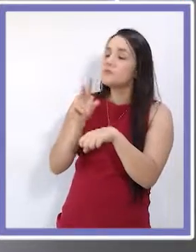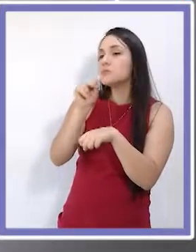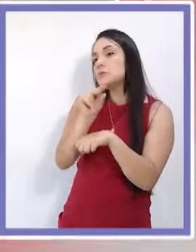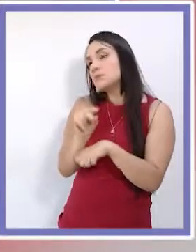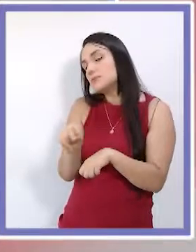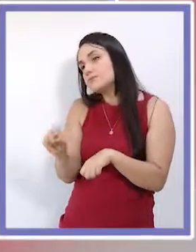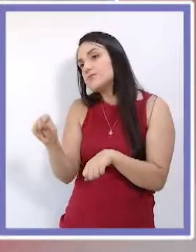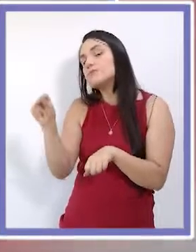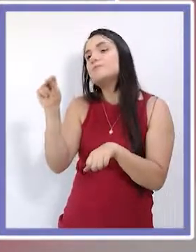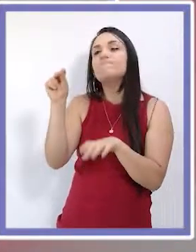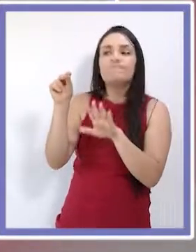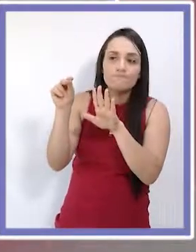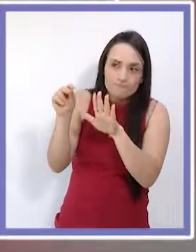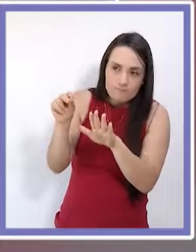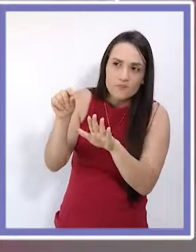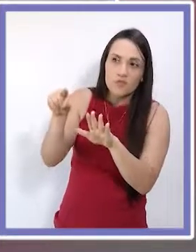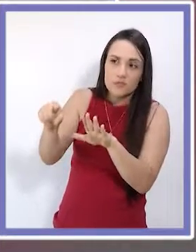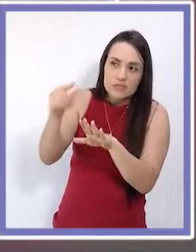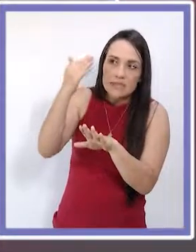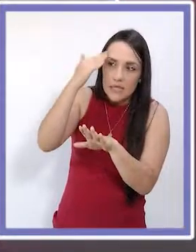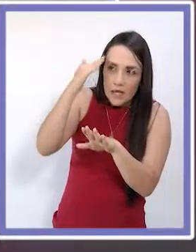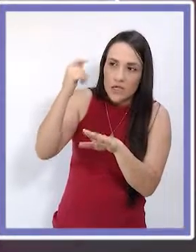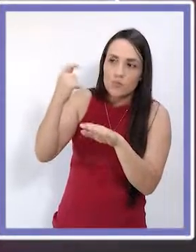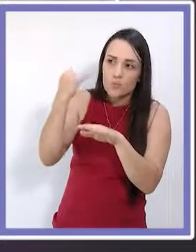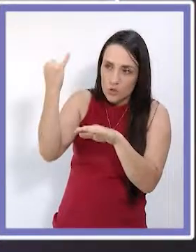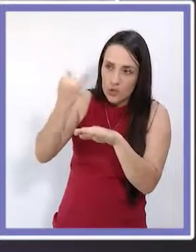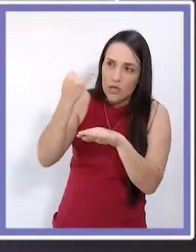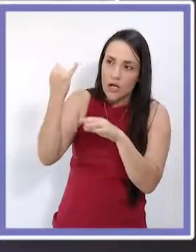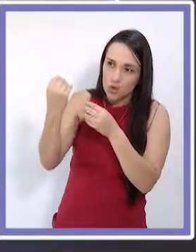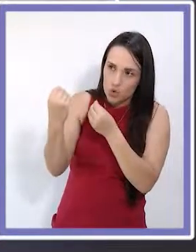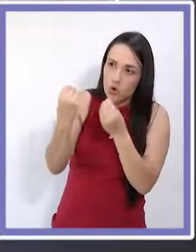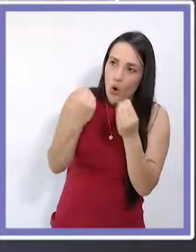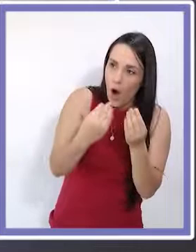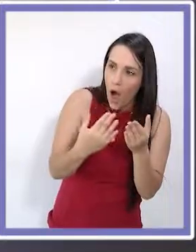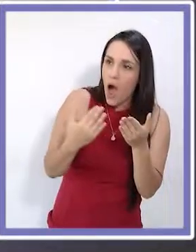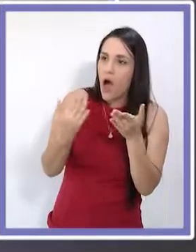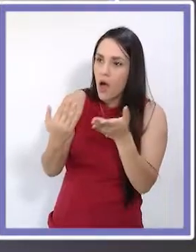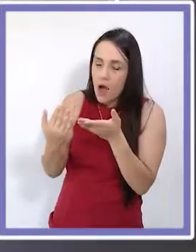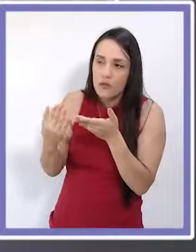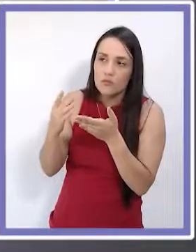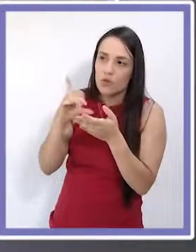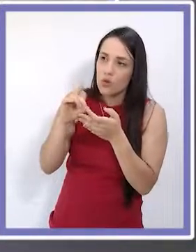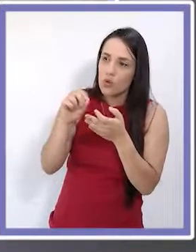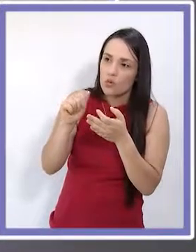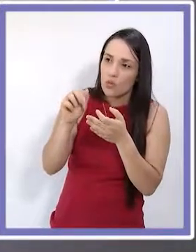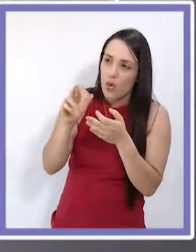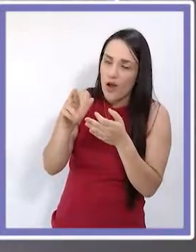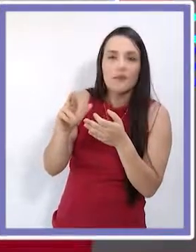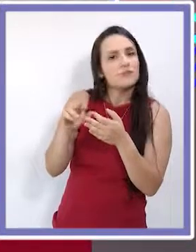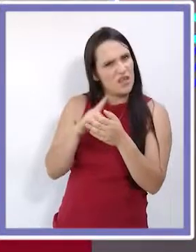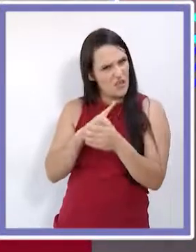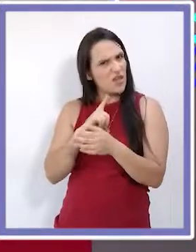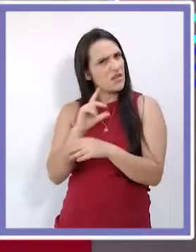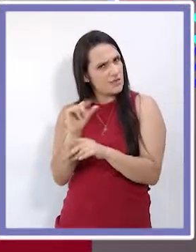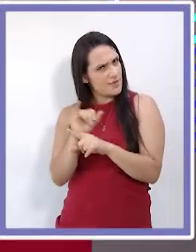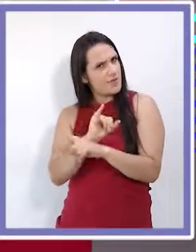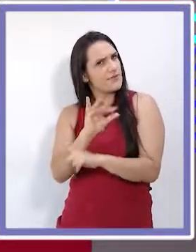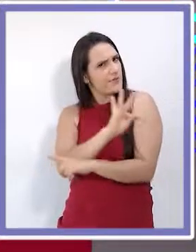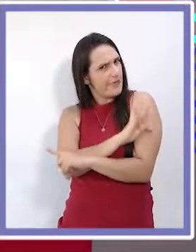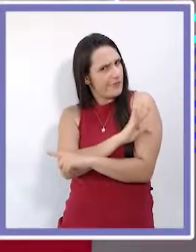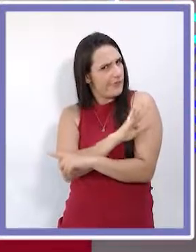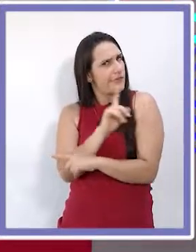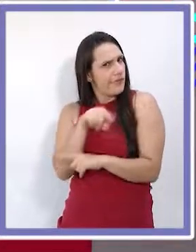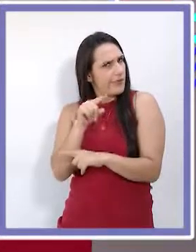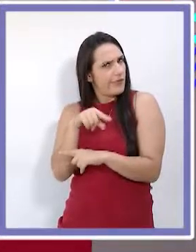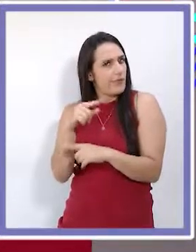família e, vamos dizer assim, convencer a família da importância da doação. Você tem toda uma técnica para